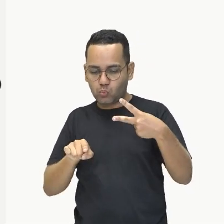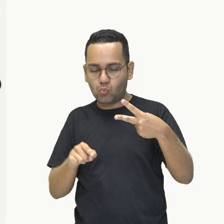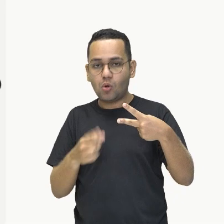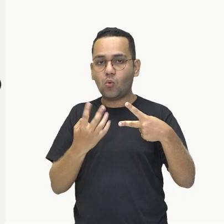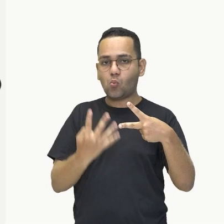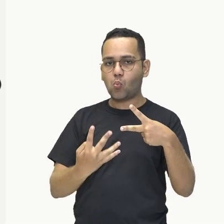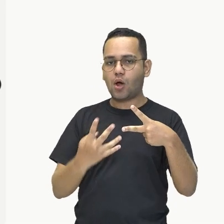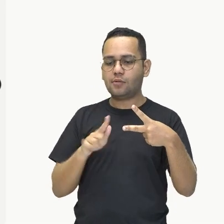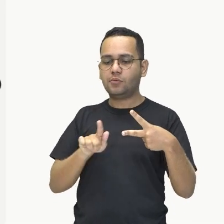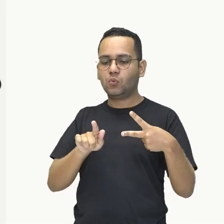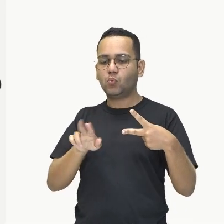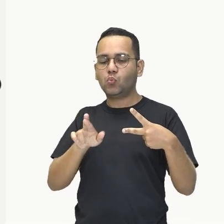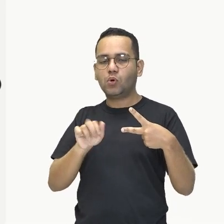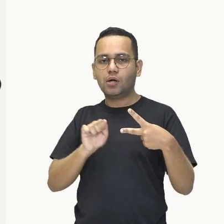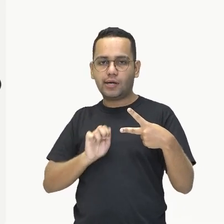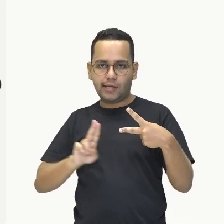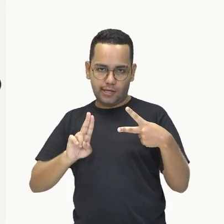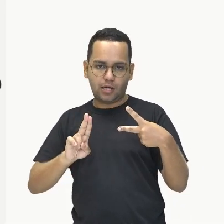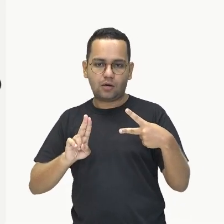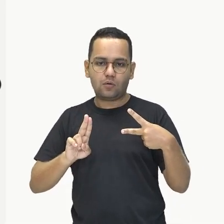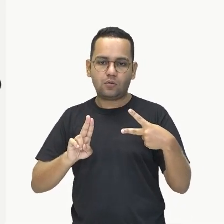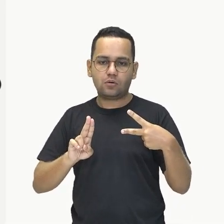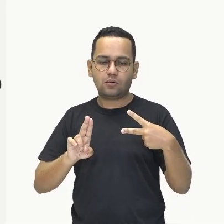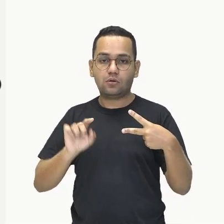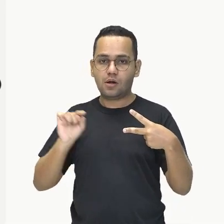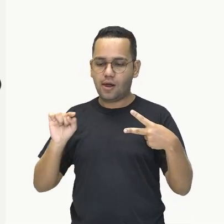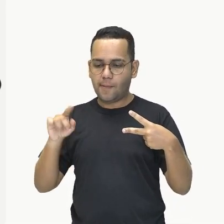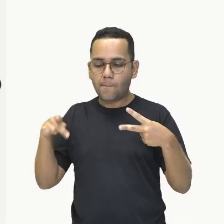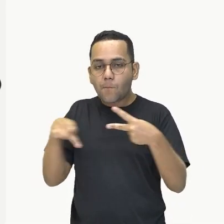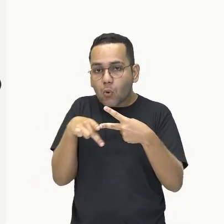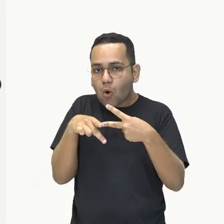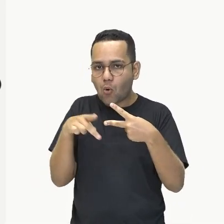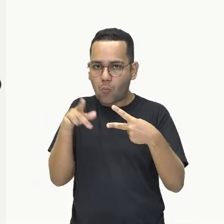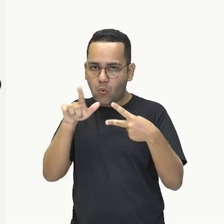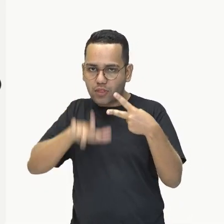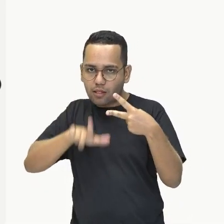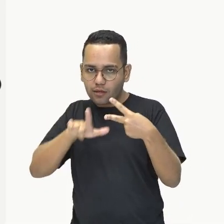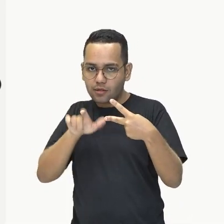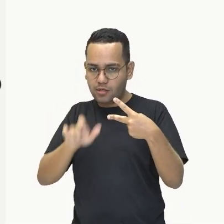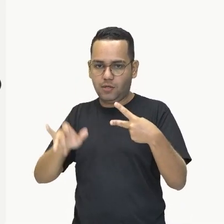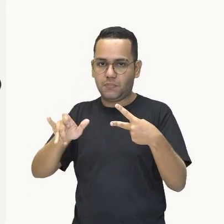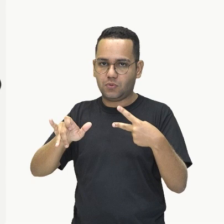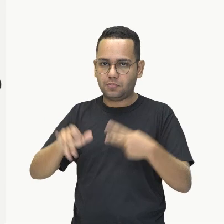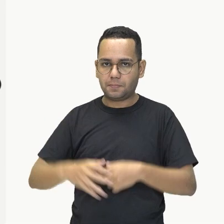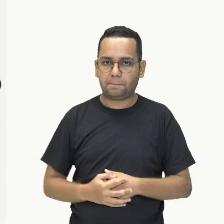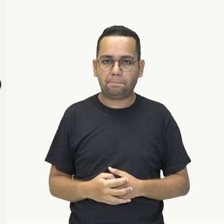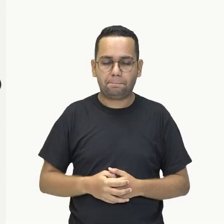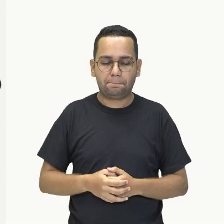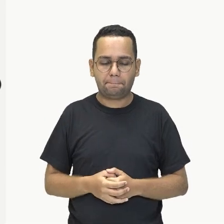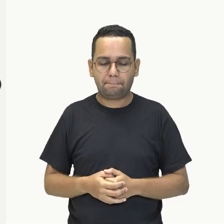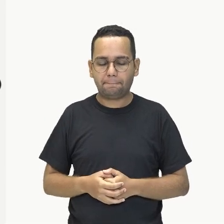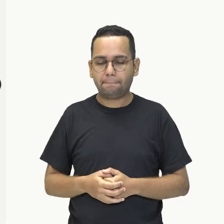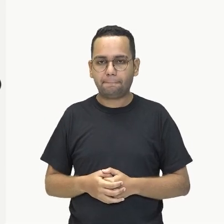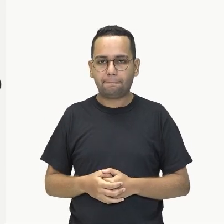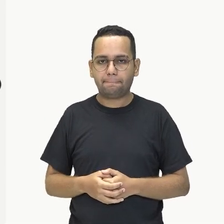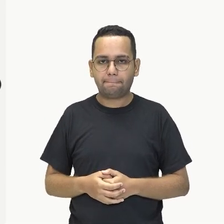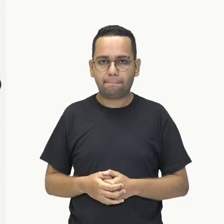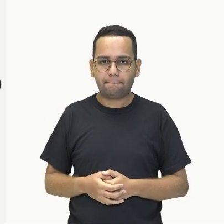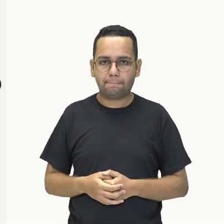Significa que é quarto grau em relação à variável y. Tudo